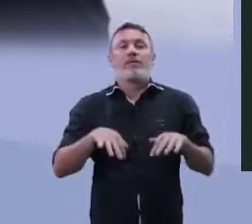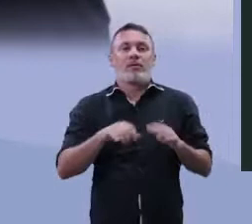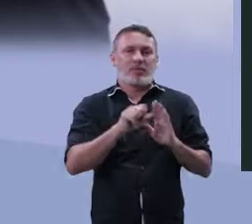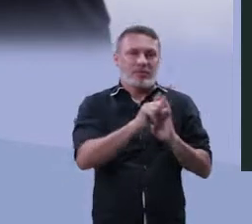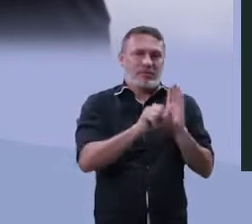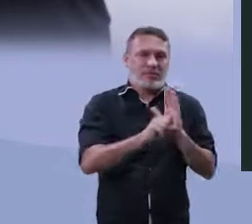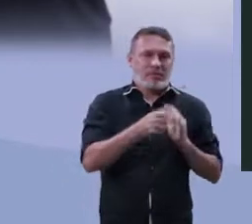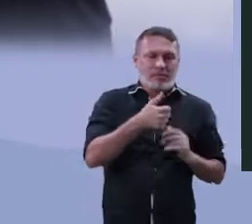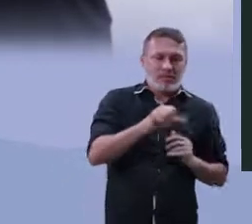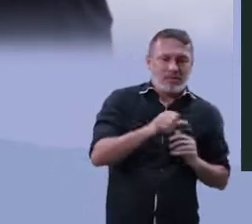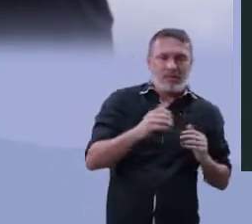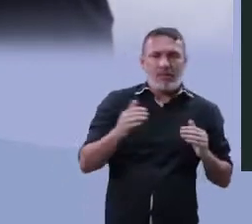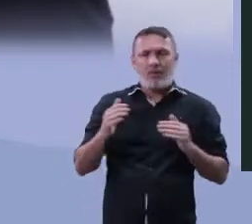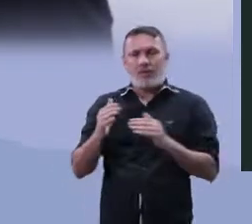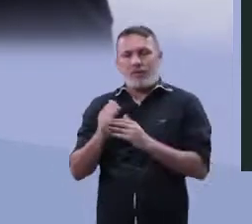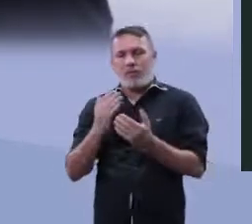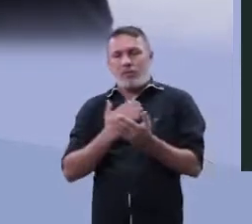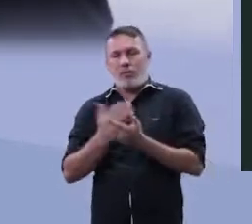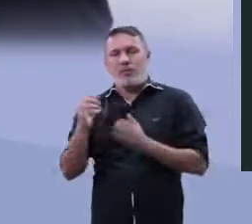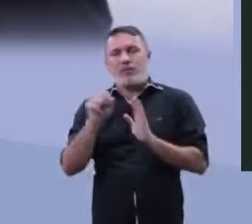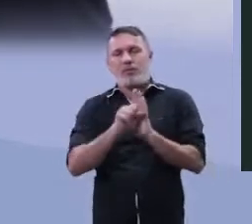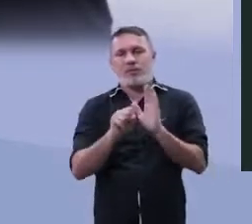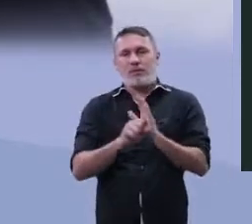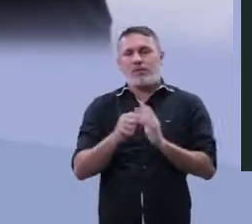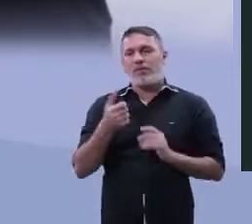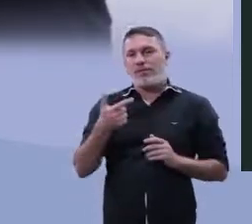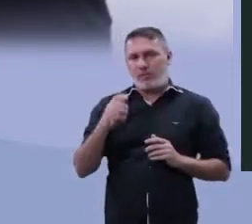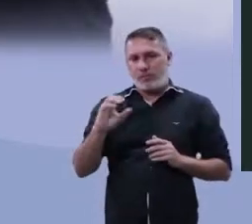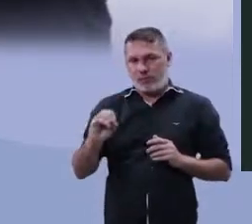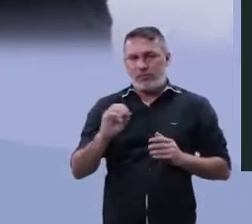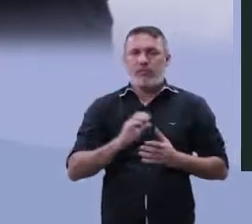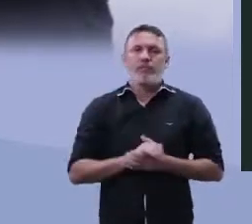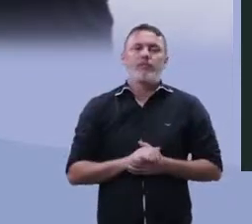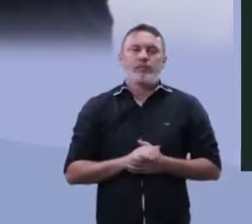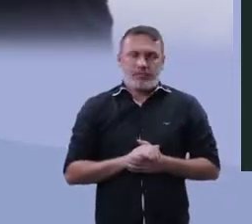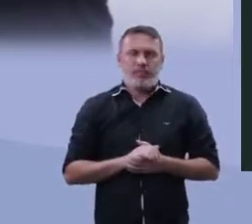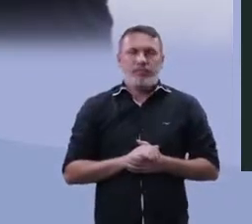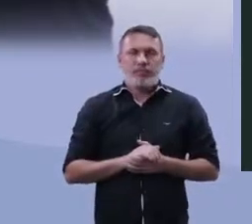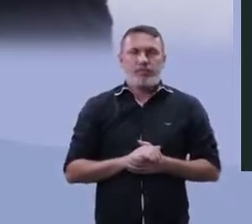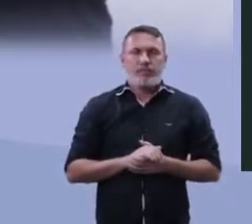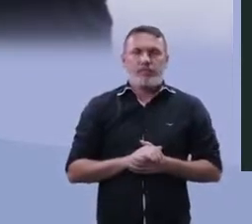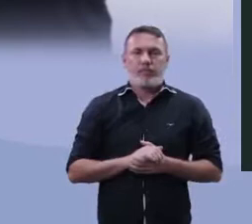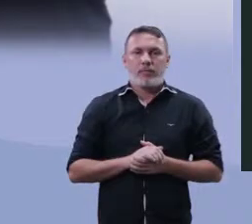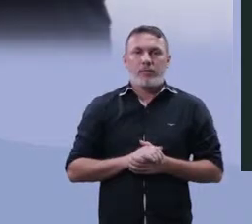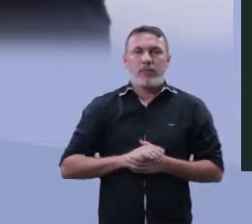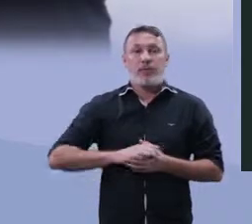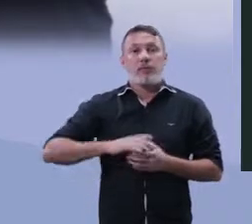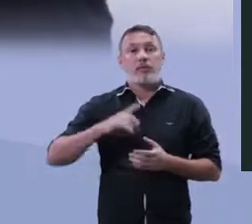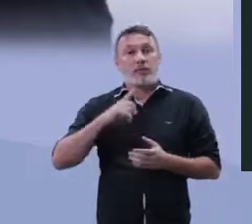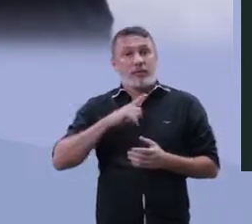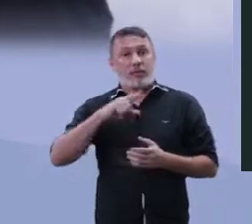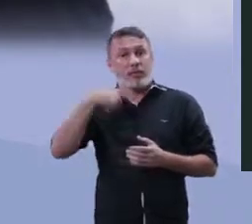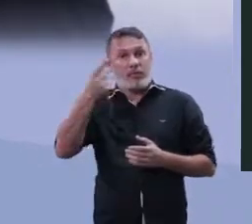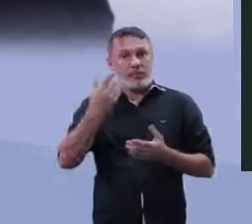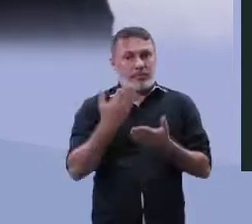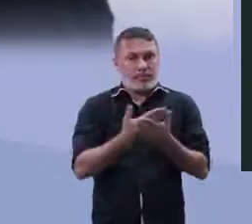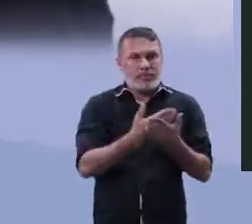final do século XIX, né, início aí até a primeira metade do século XX, né? E na segunda